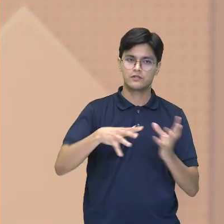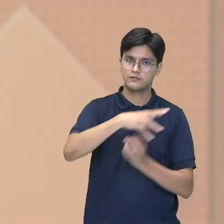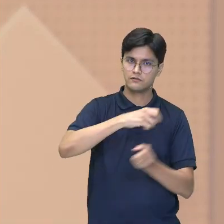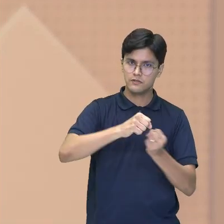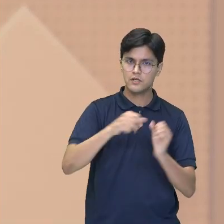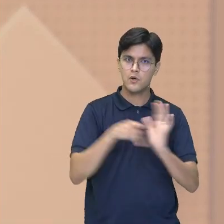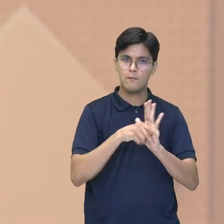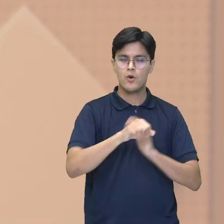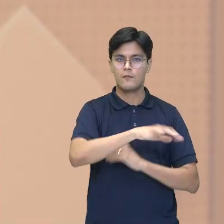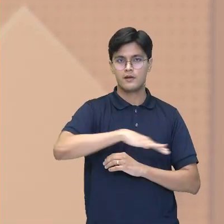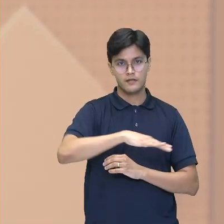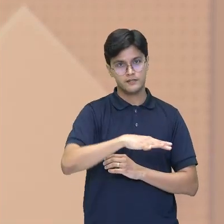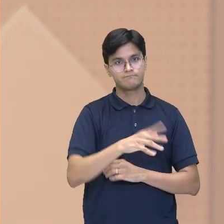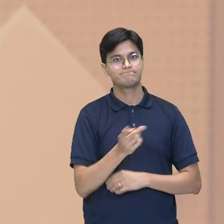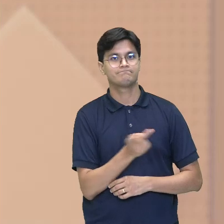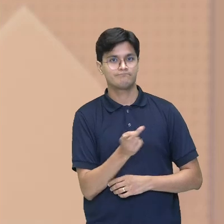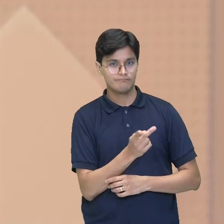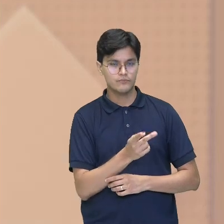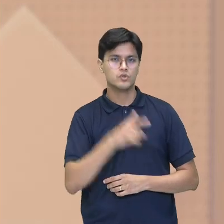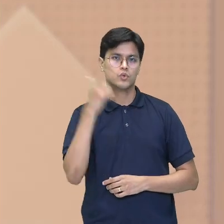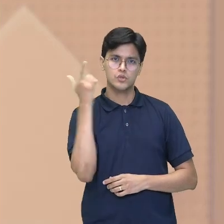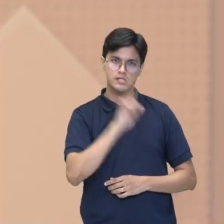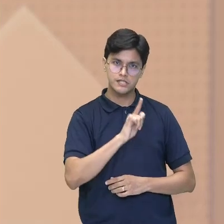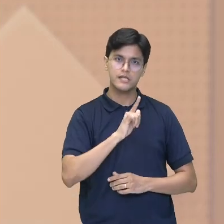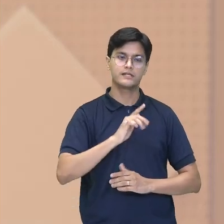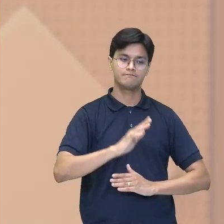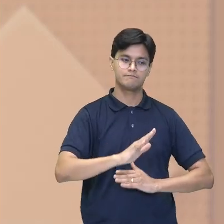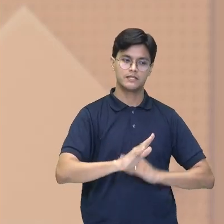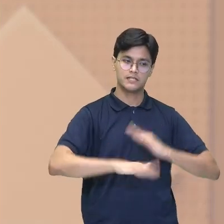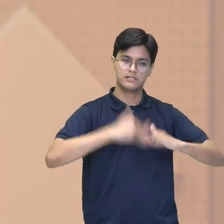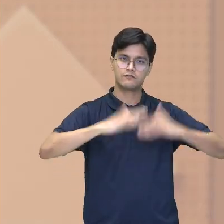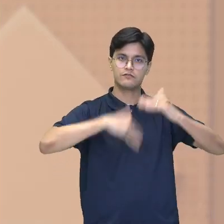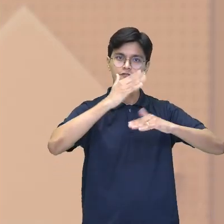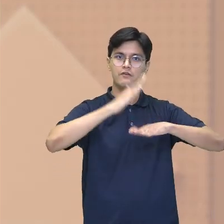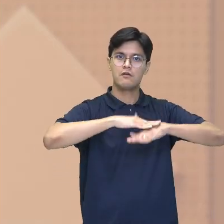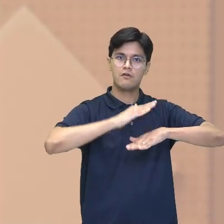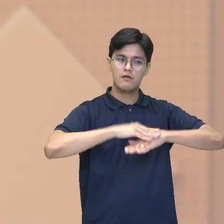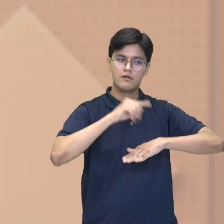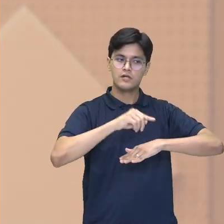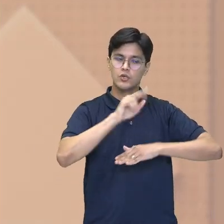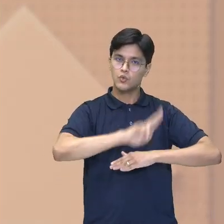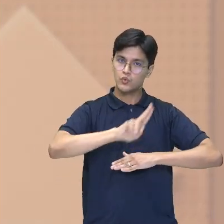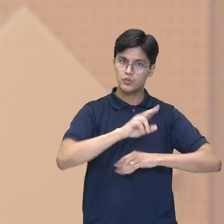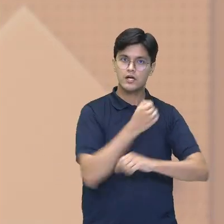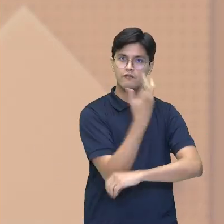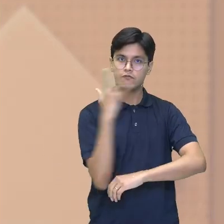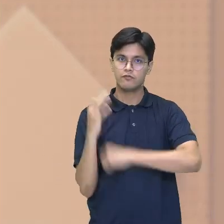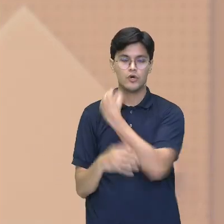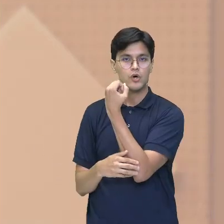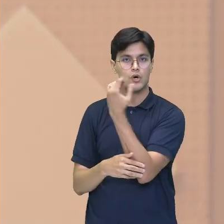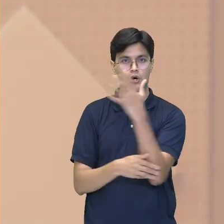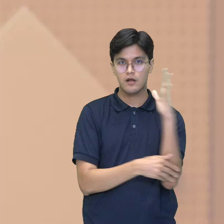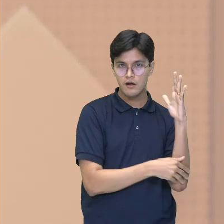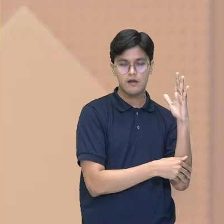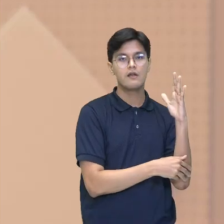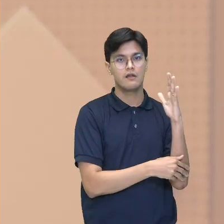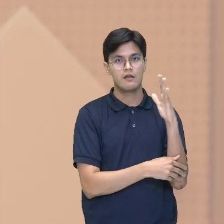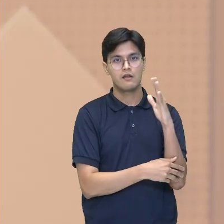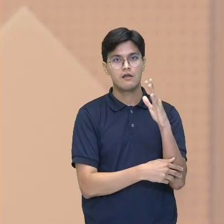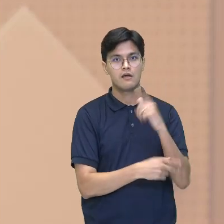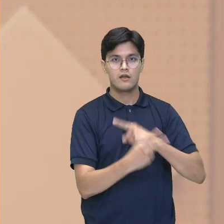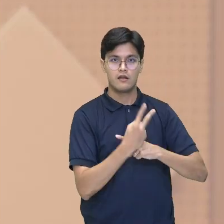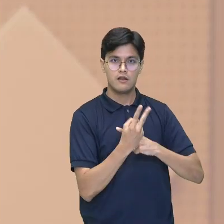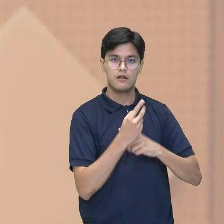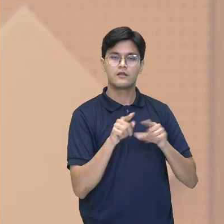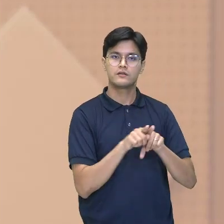se desenvolver e utilizar a floresta a seu favor, e também eles acabam protegendo o